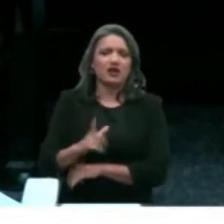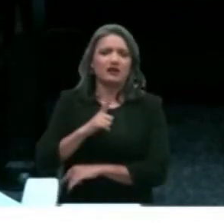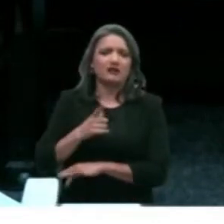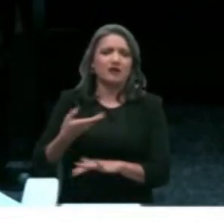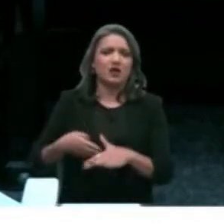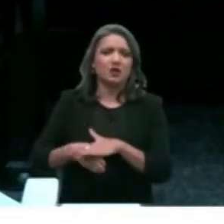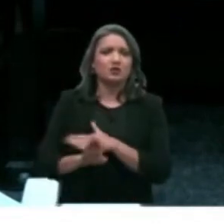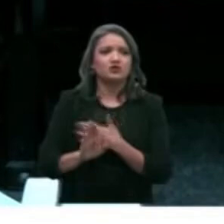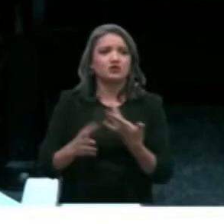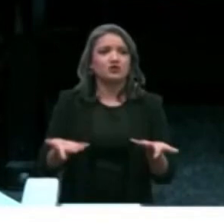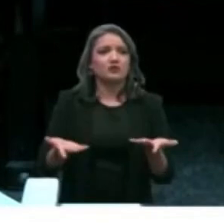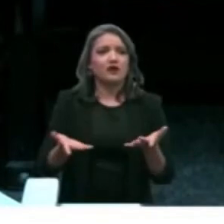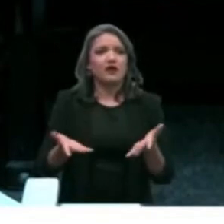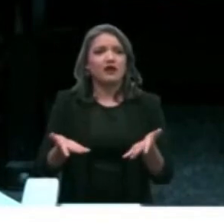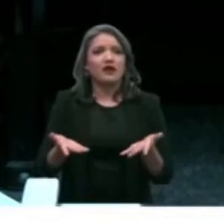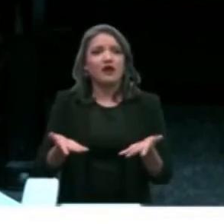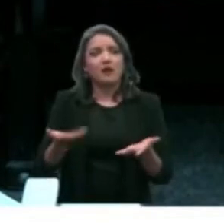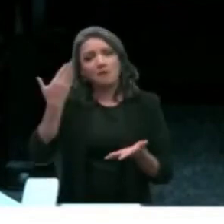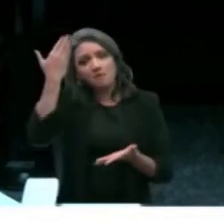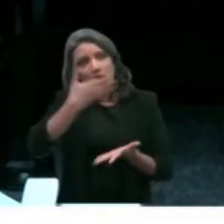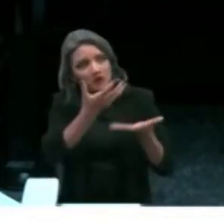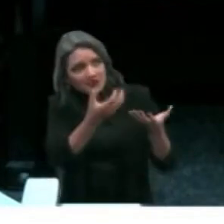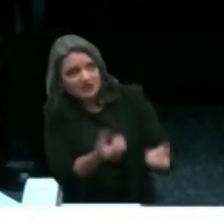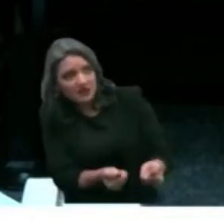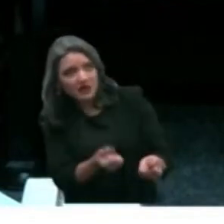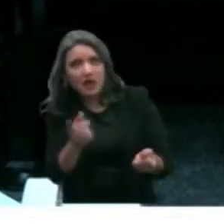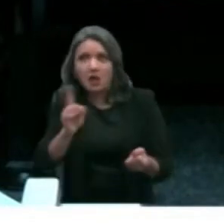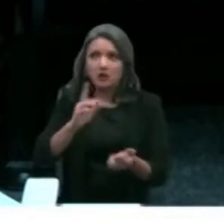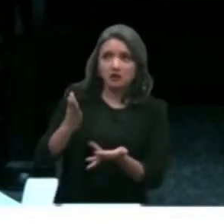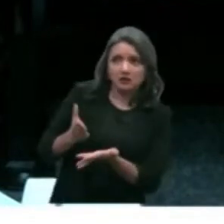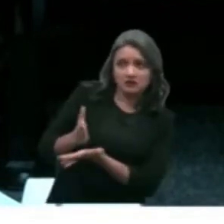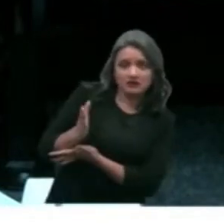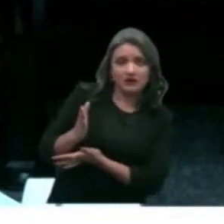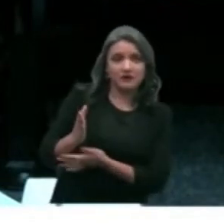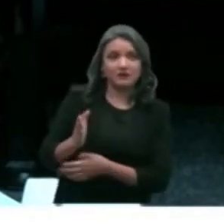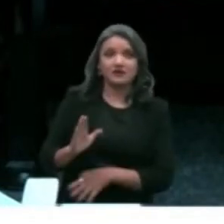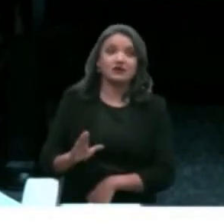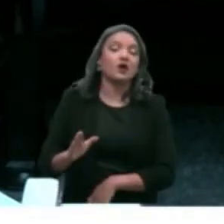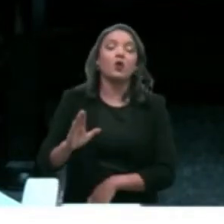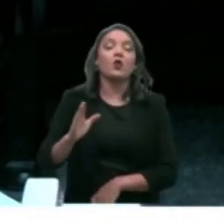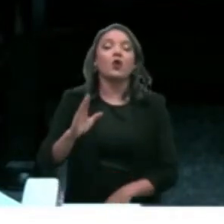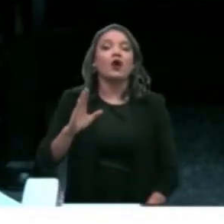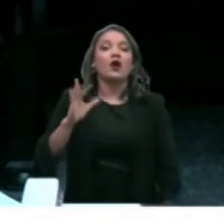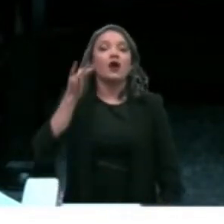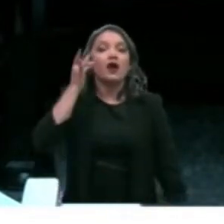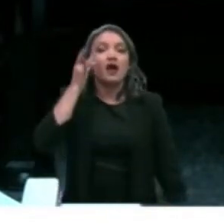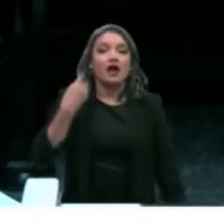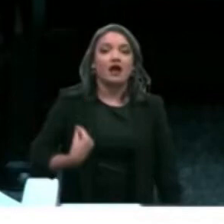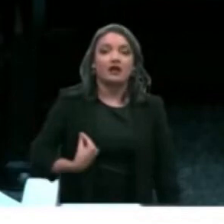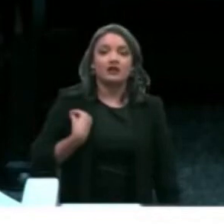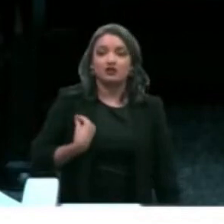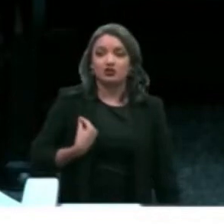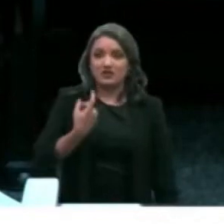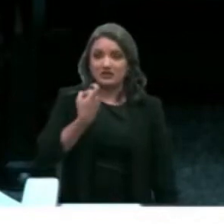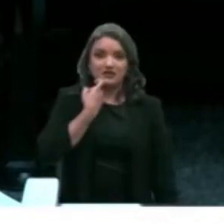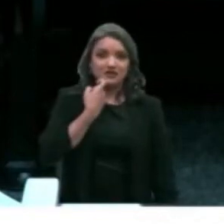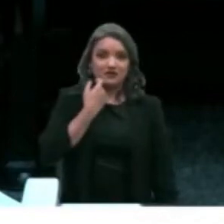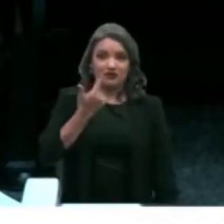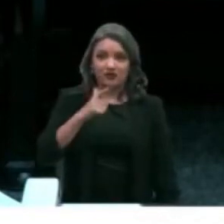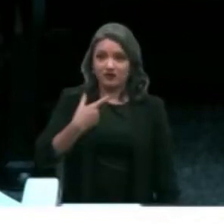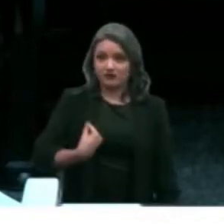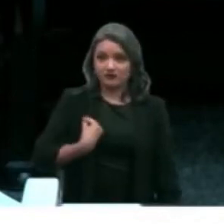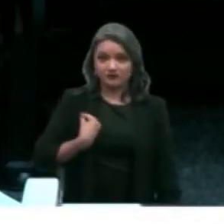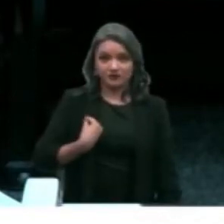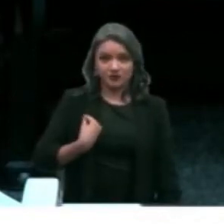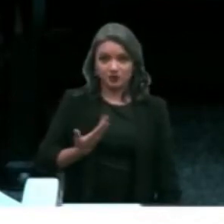deferir em deferir provas ou seja não era só não ia nas sextas-feiras eram resignadas audiências das